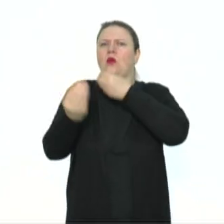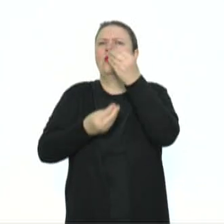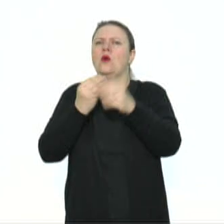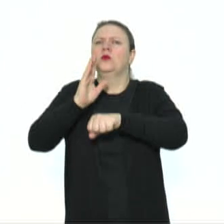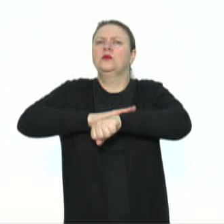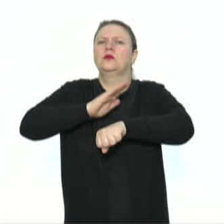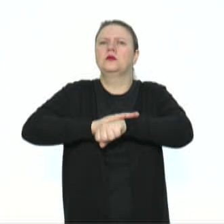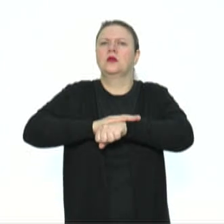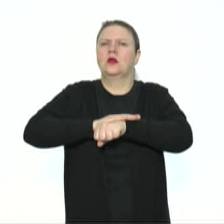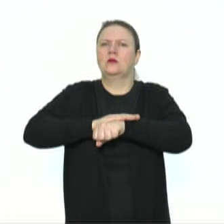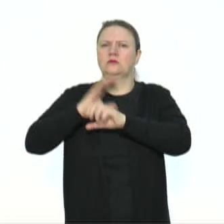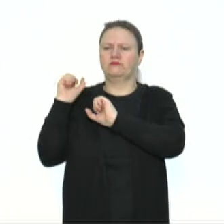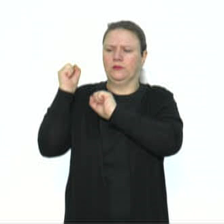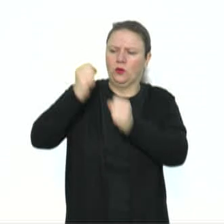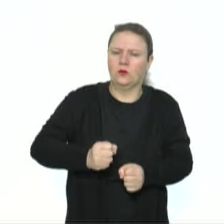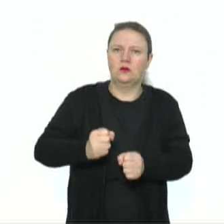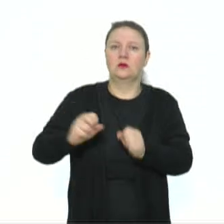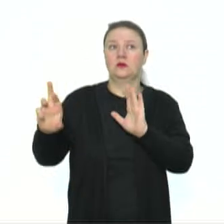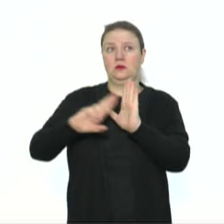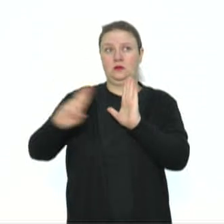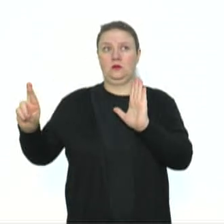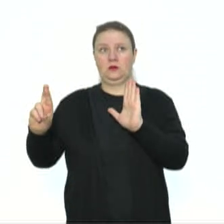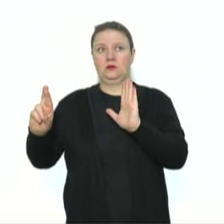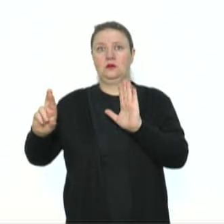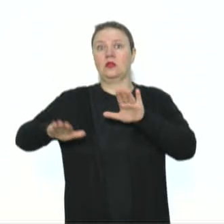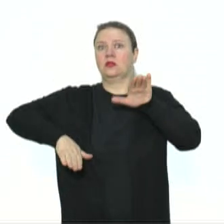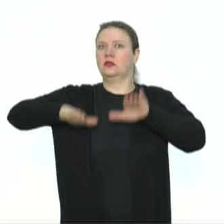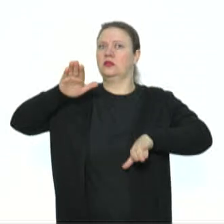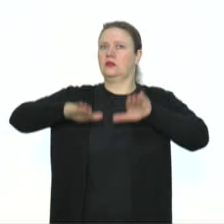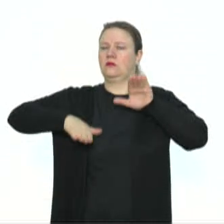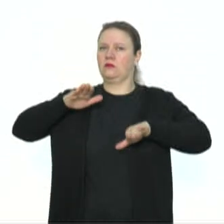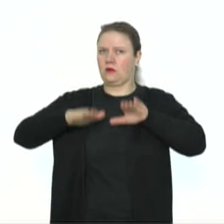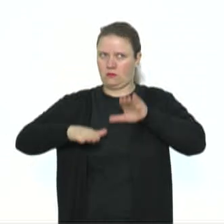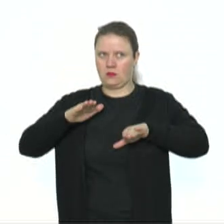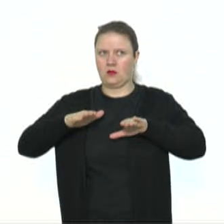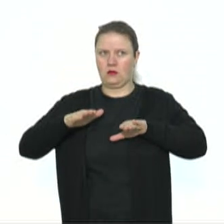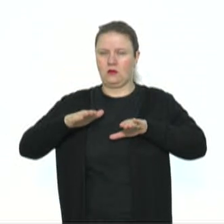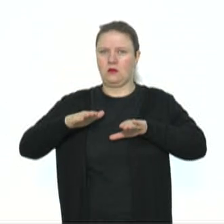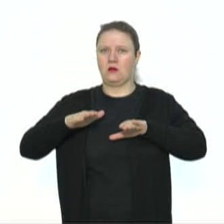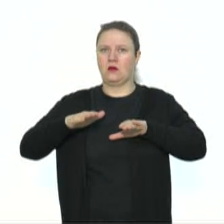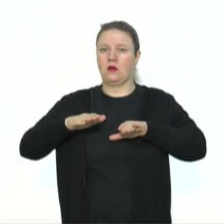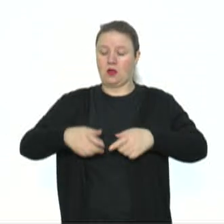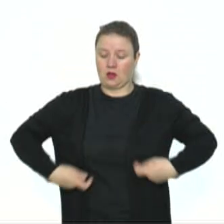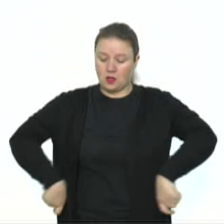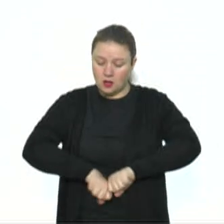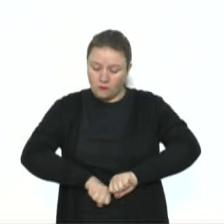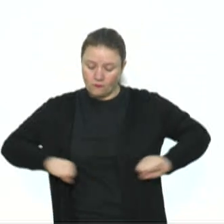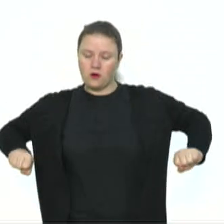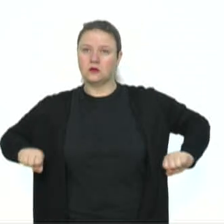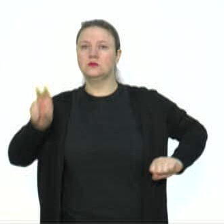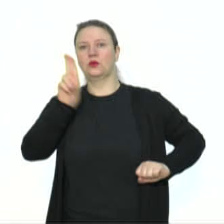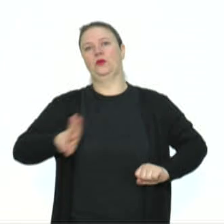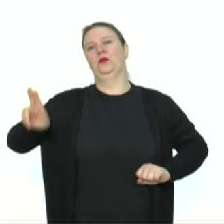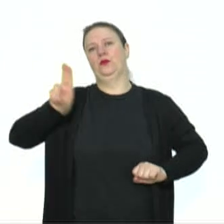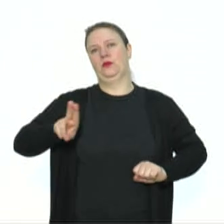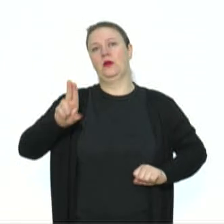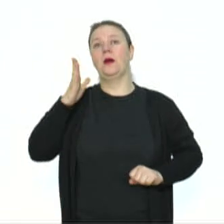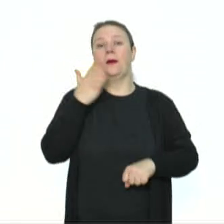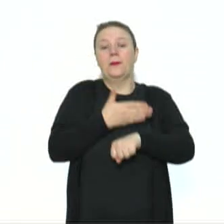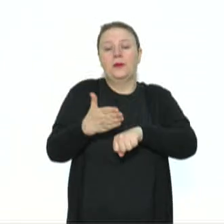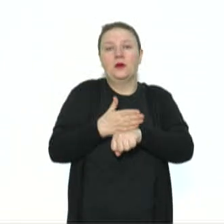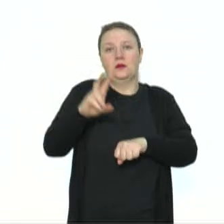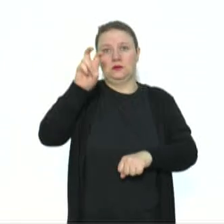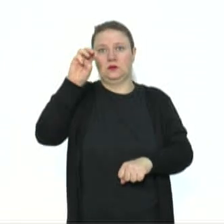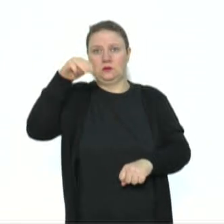duração da luta? Resposta correta, o quê? Vai depender da graduação do atleta, né? Então depende da faixa que cada atleta tá. Na faixa branca,